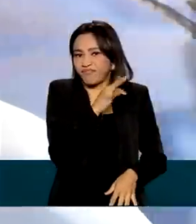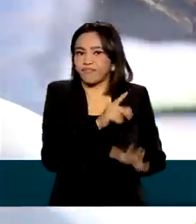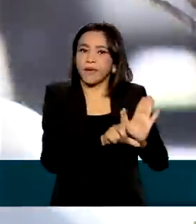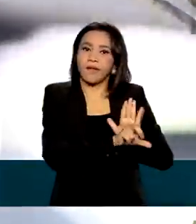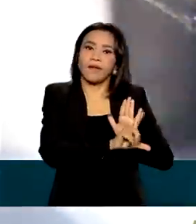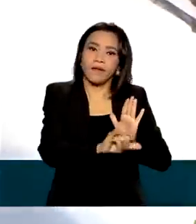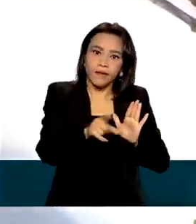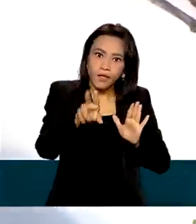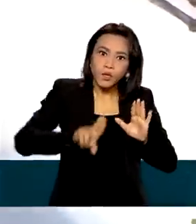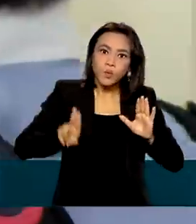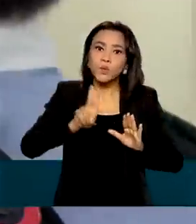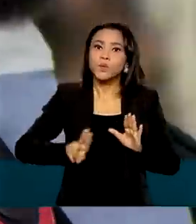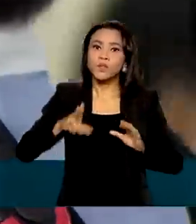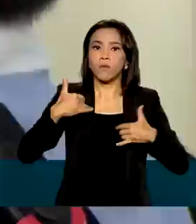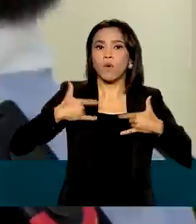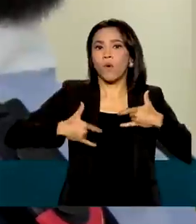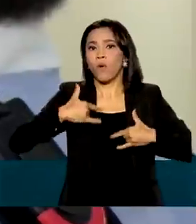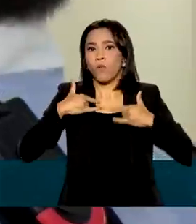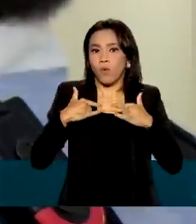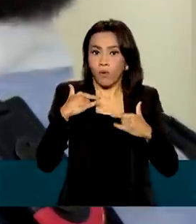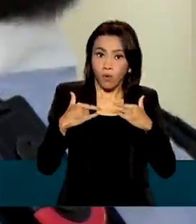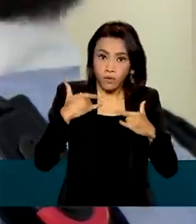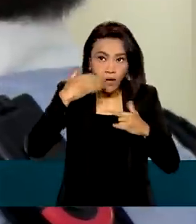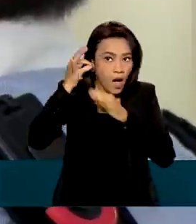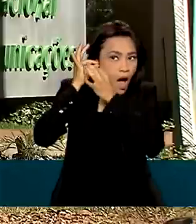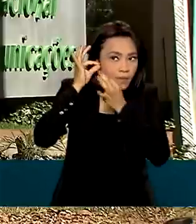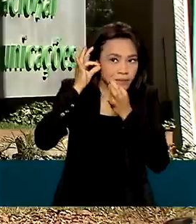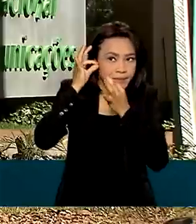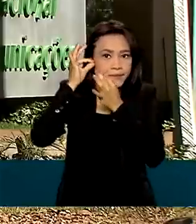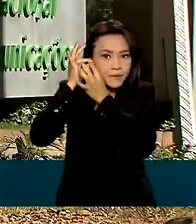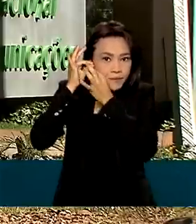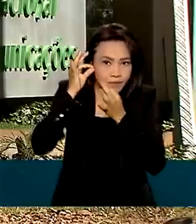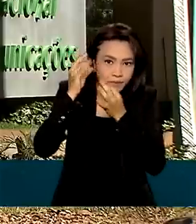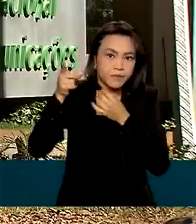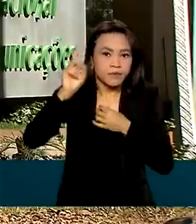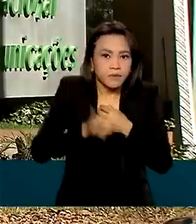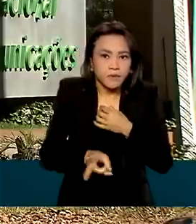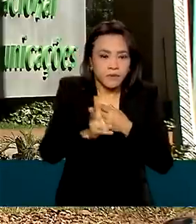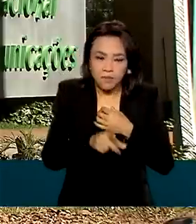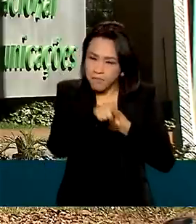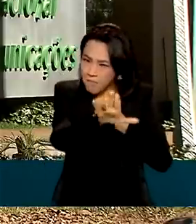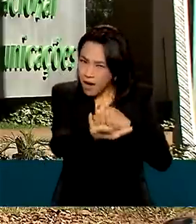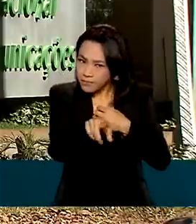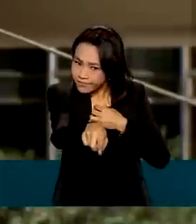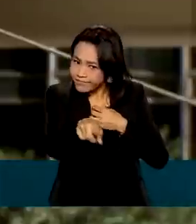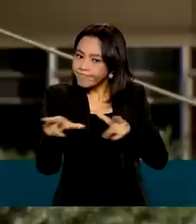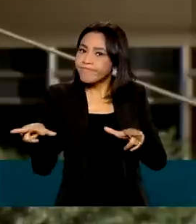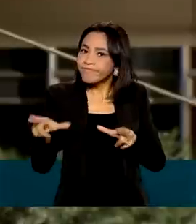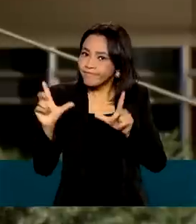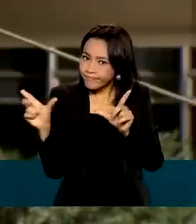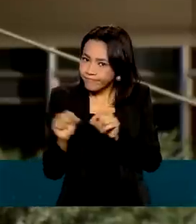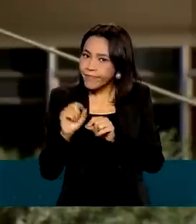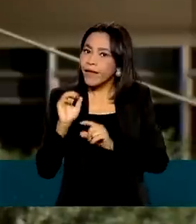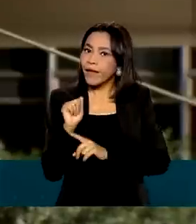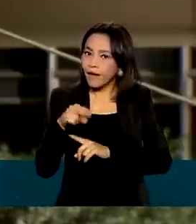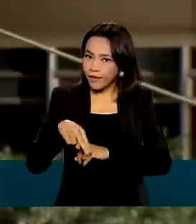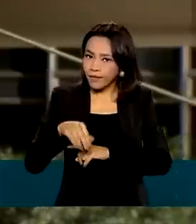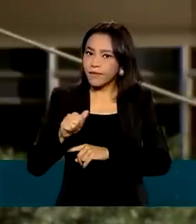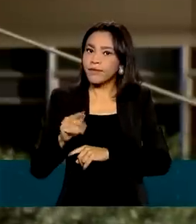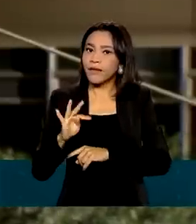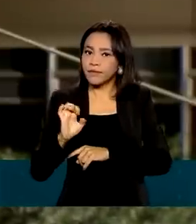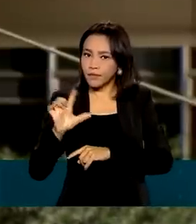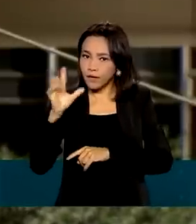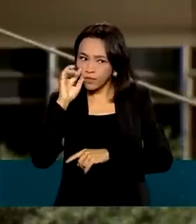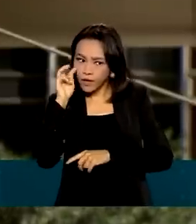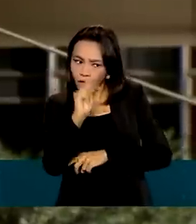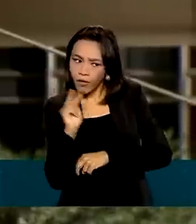para atingirem milhares de pessoas diariamente. Mas a Anatel está de olho e uma nova determinação da